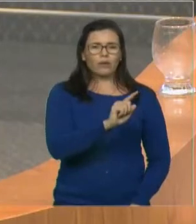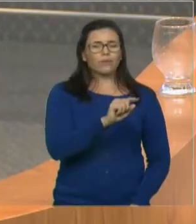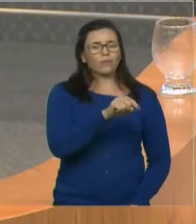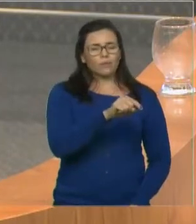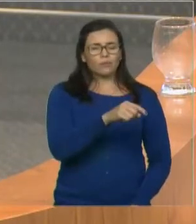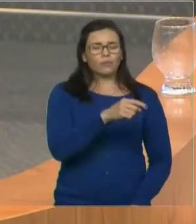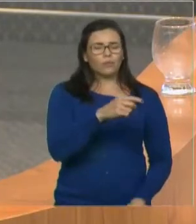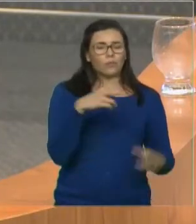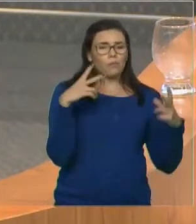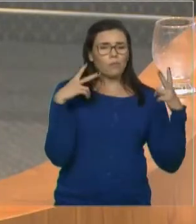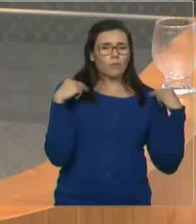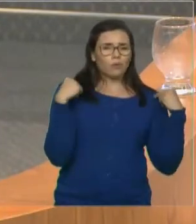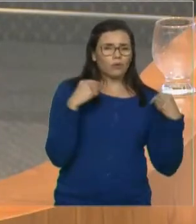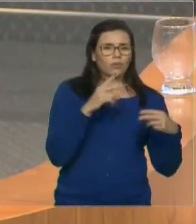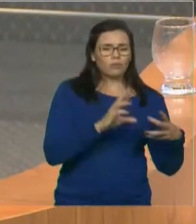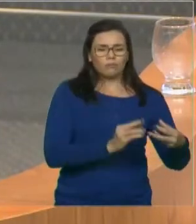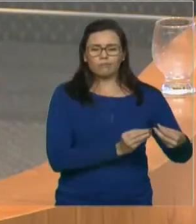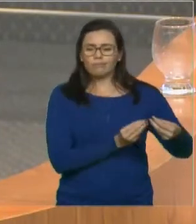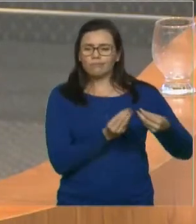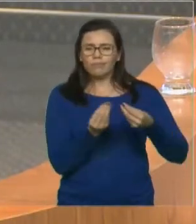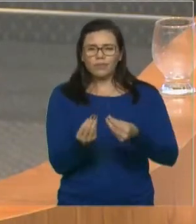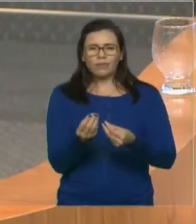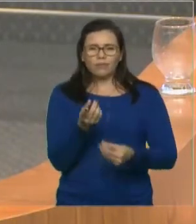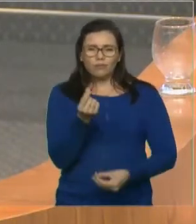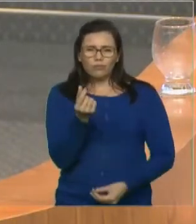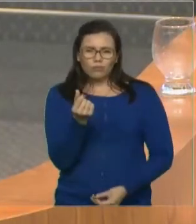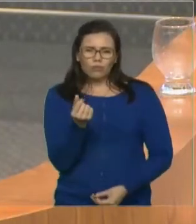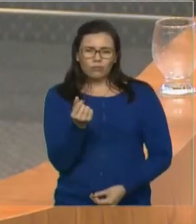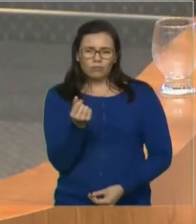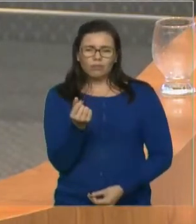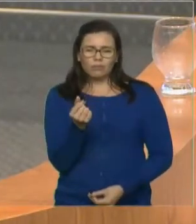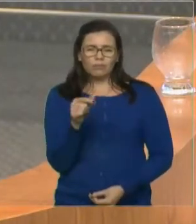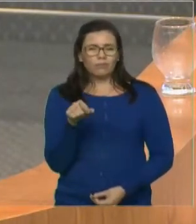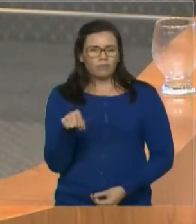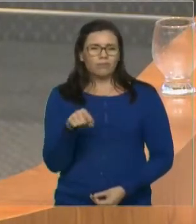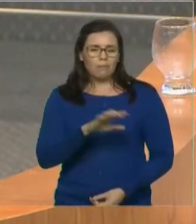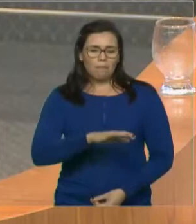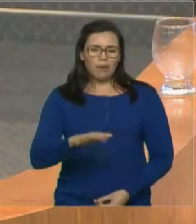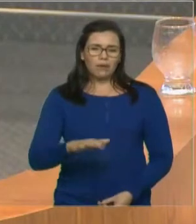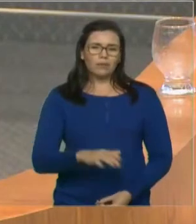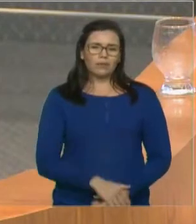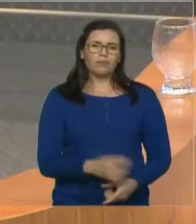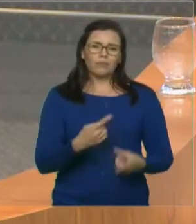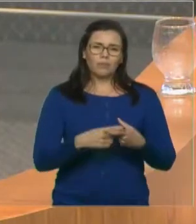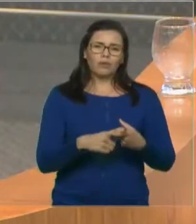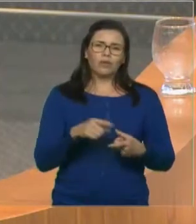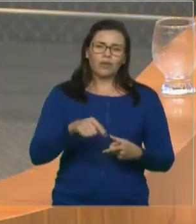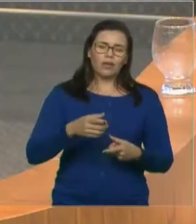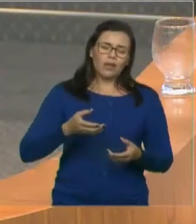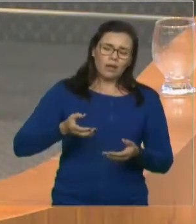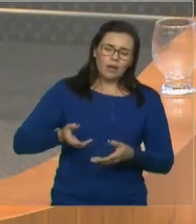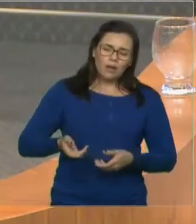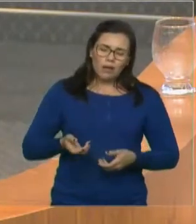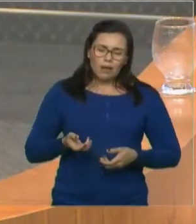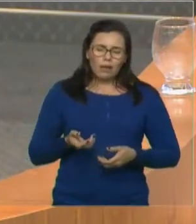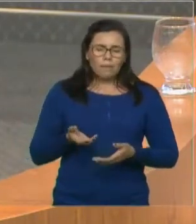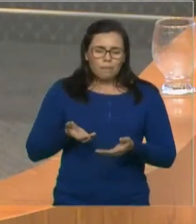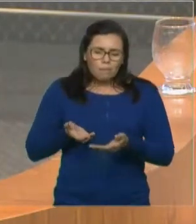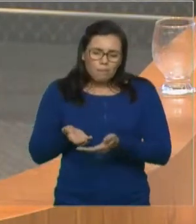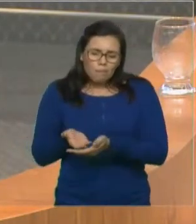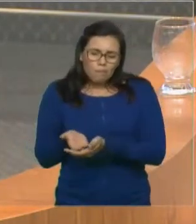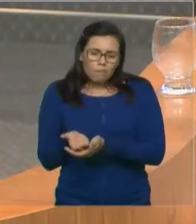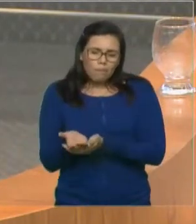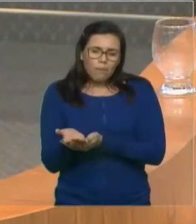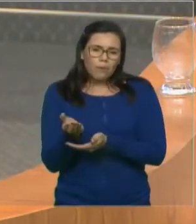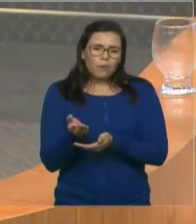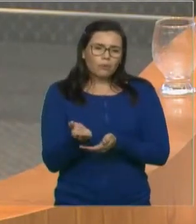da mesma forma. Haja vista que ele está gastando dinheiro público. E é isso que nós temos que trazer o DENIT